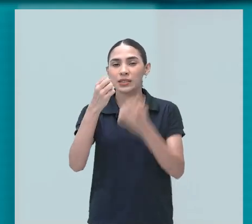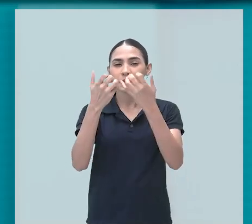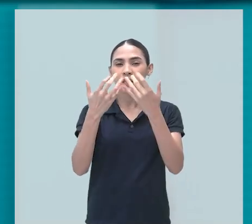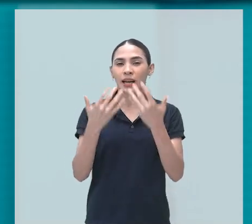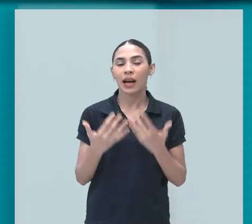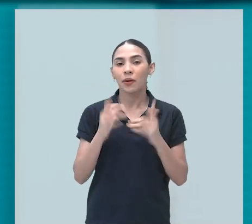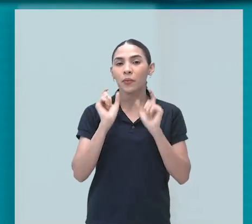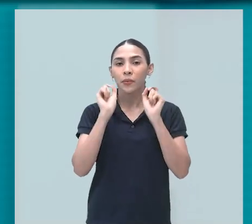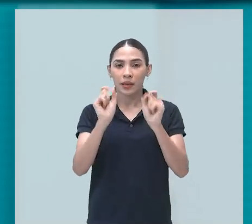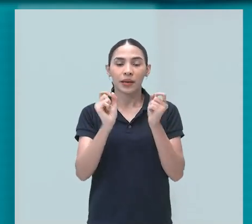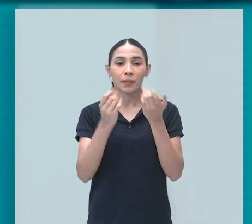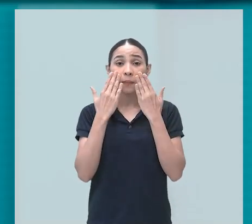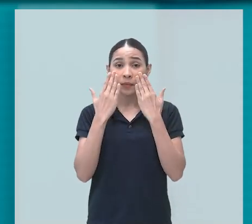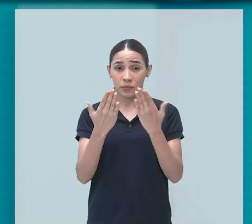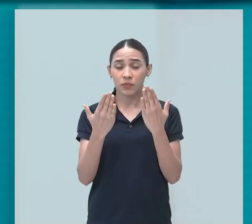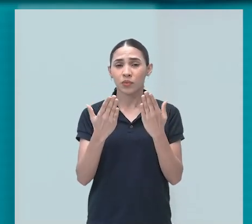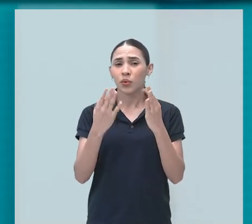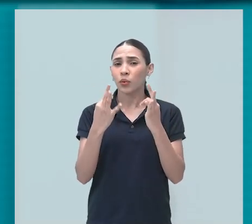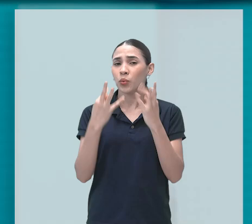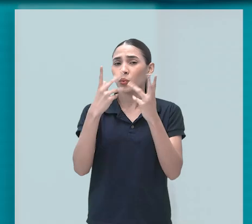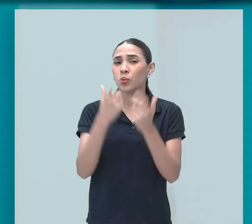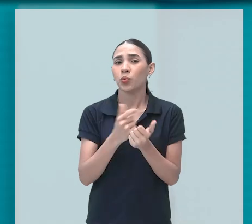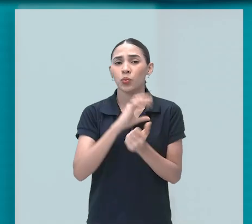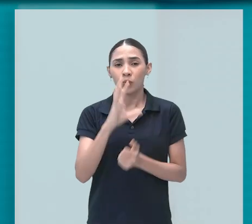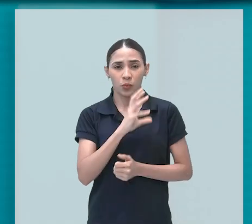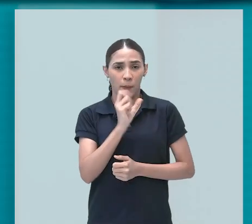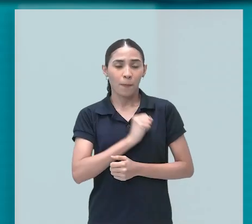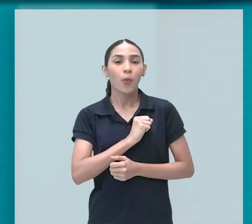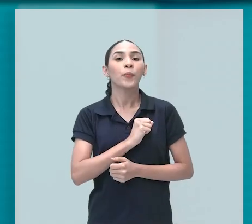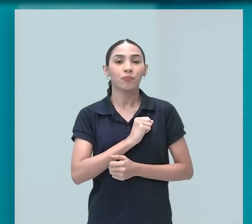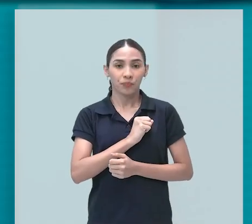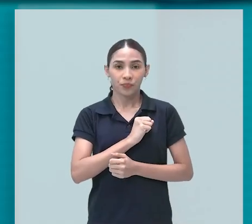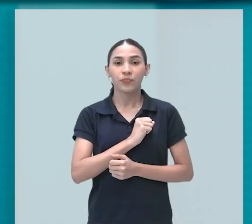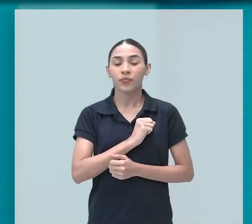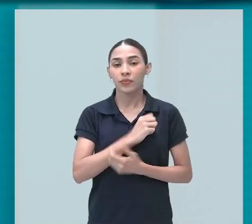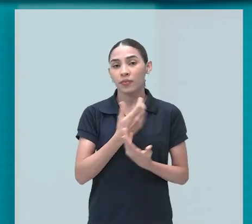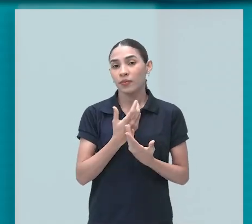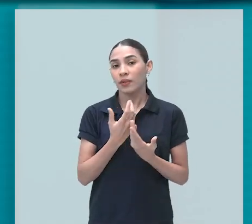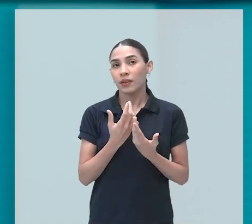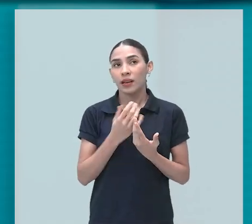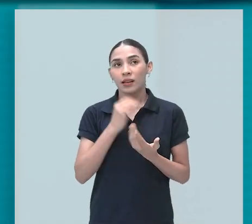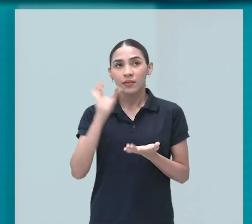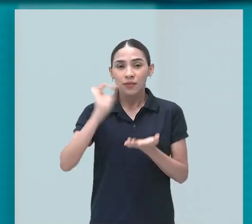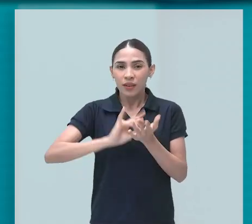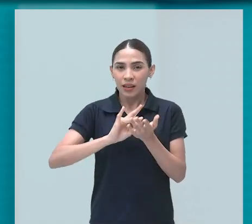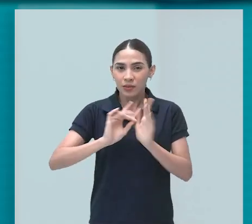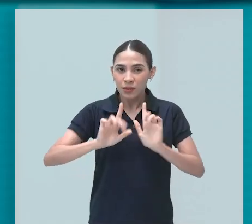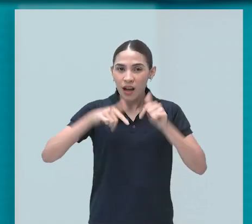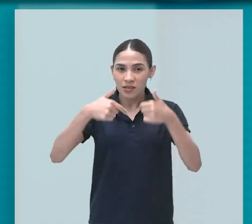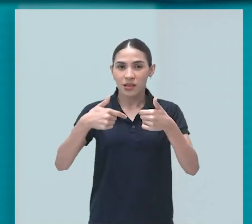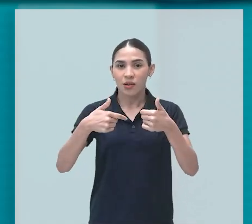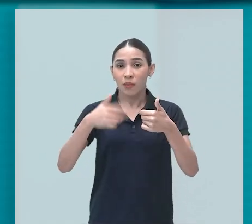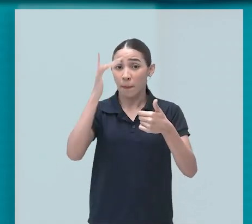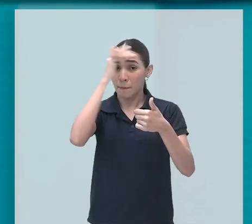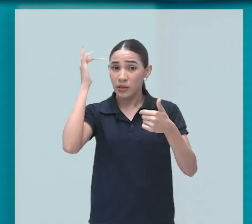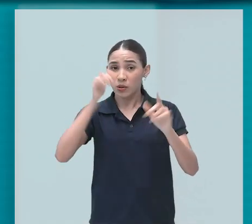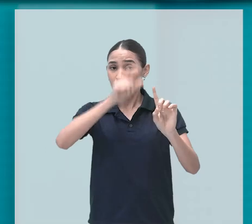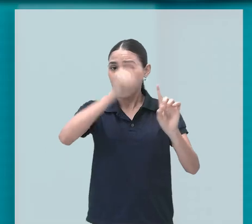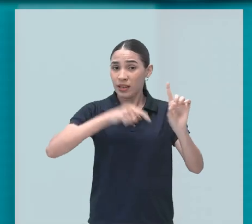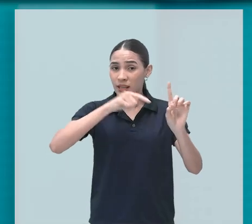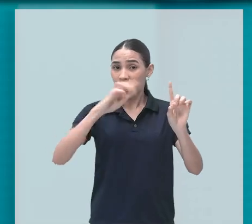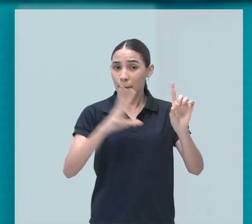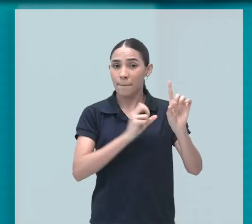demonstrando, expondo como que o sentimento amoroso dele se realiza em relação à pessoa